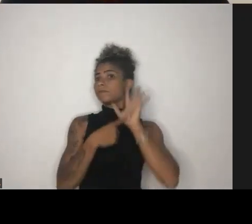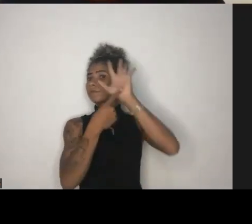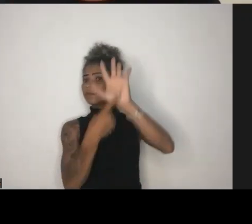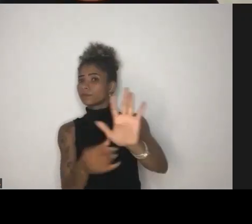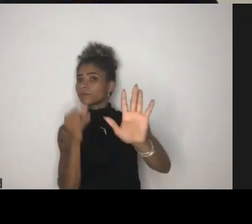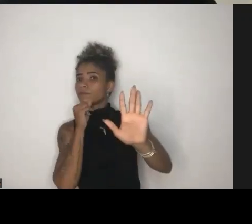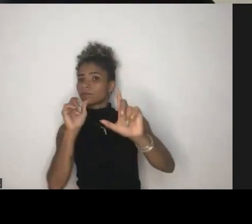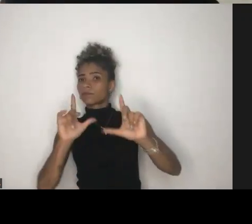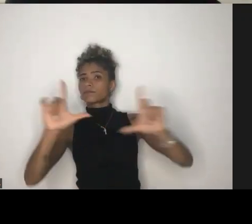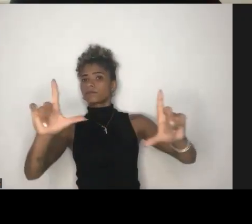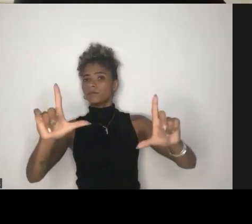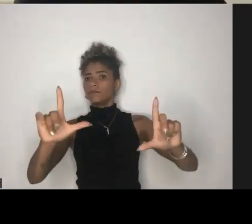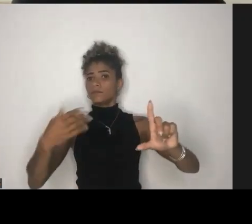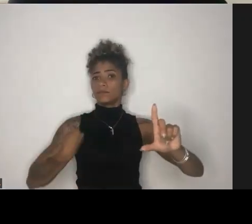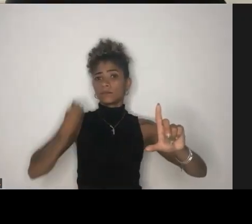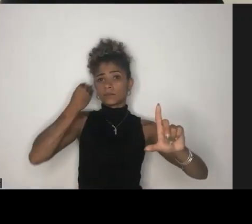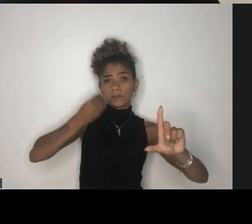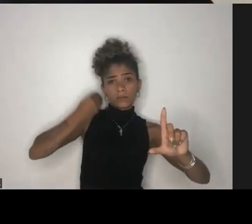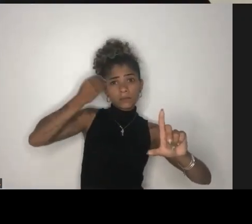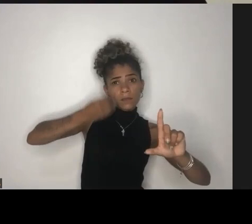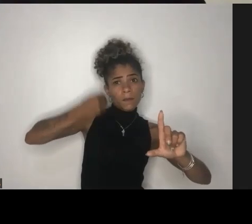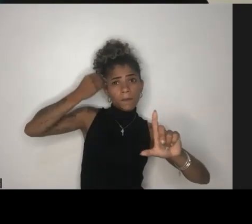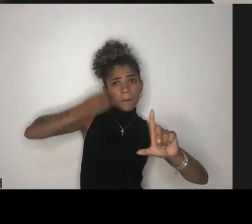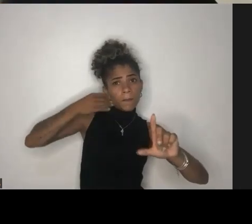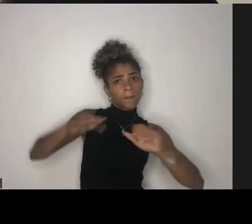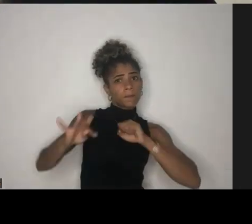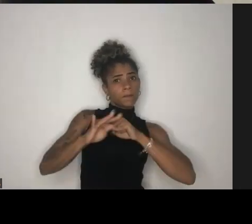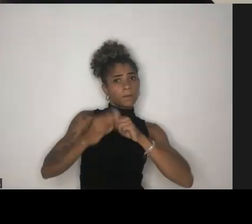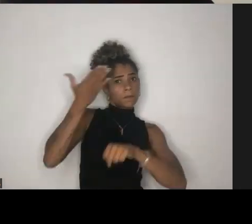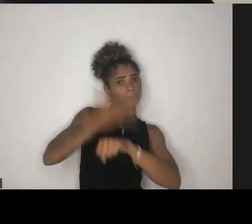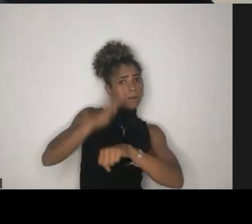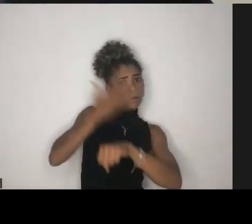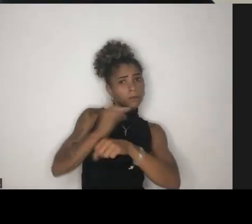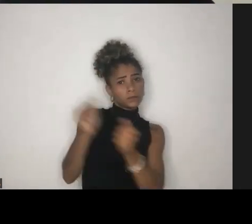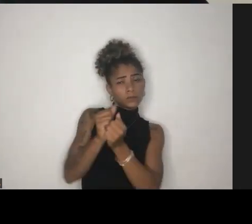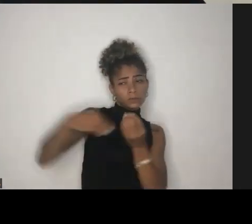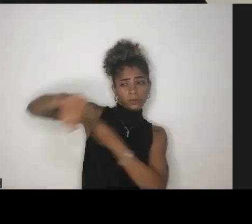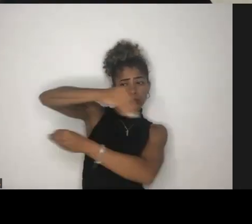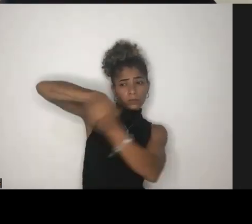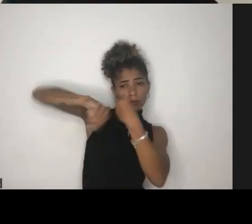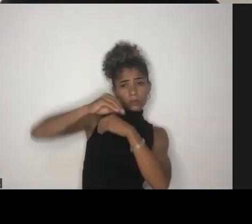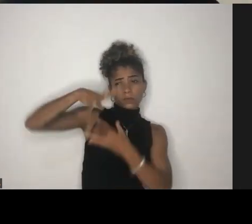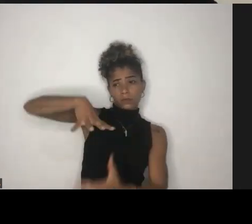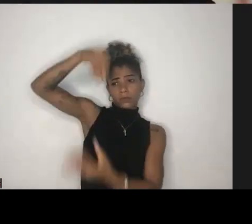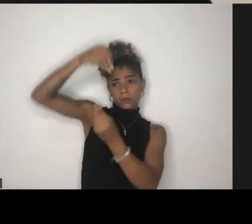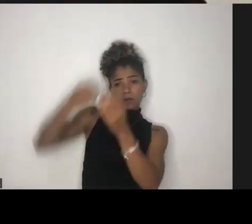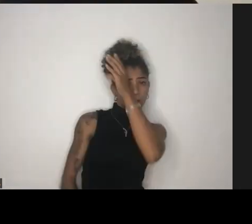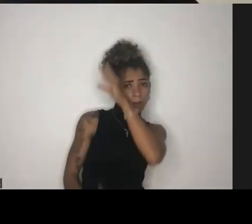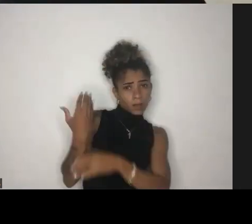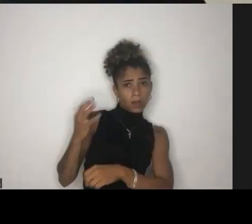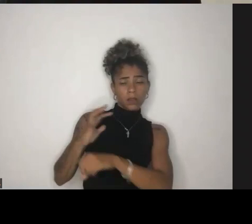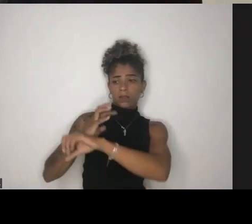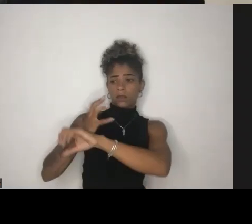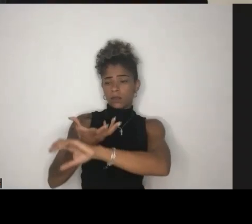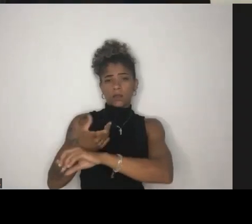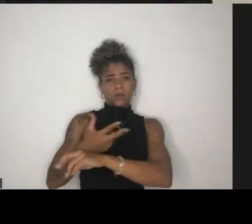aquilo que eu passei aquele exercício técnico misturado com abstracionismo misturado com a origem com óvulo com